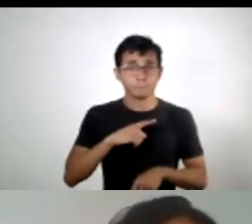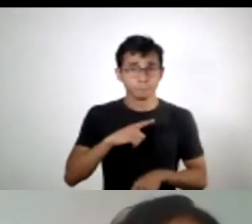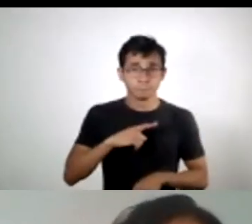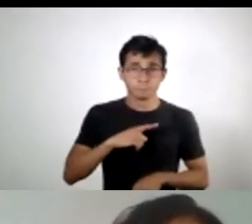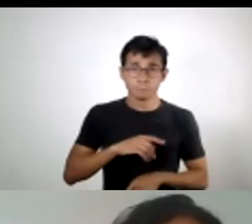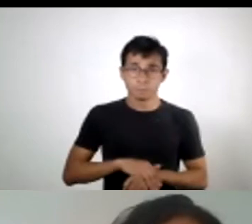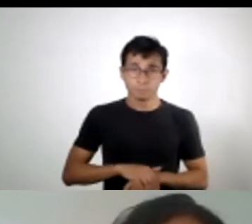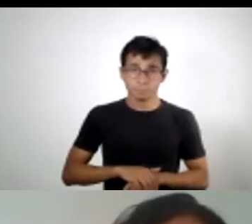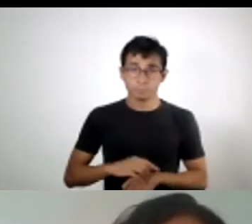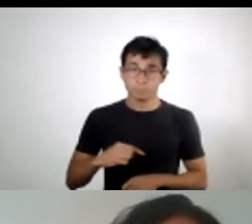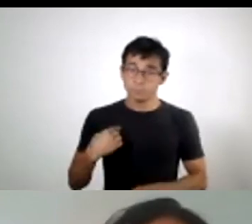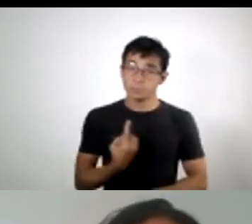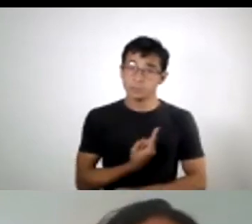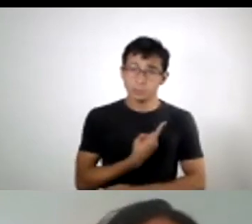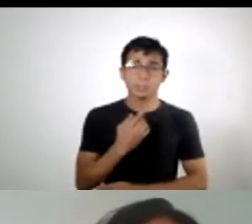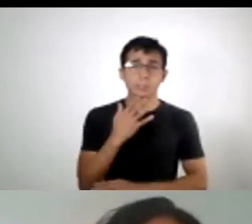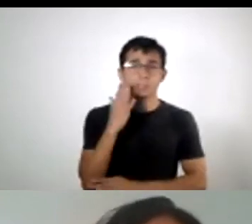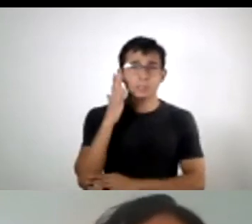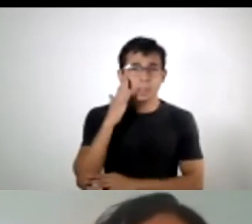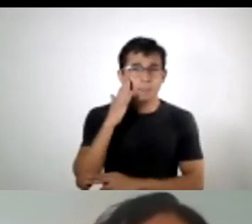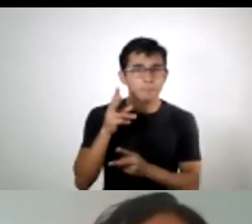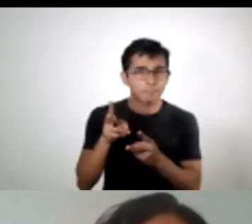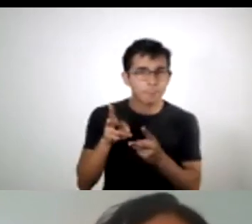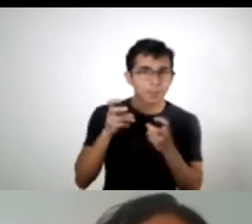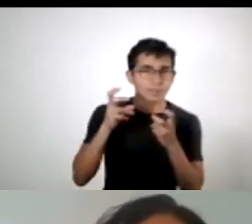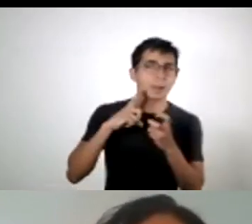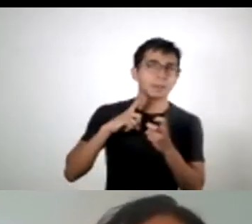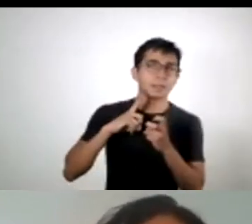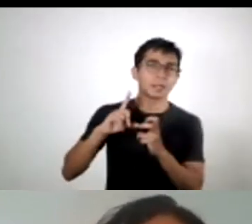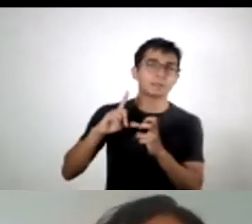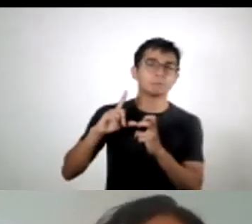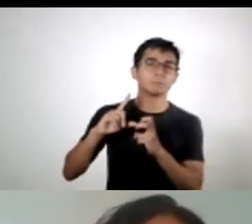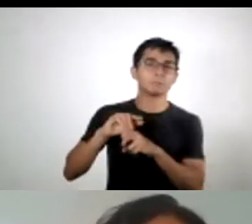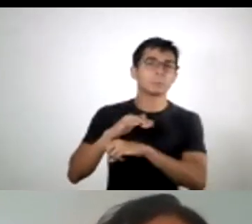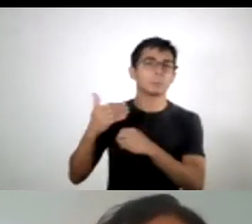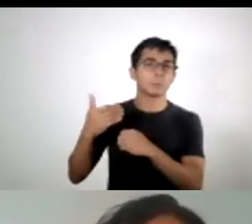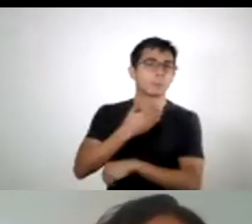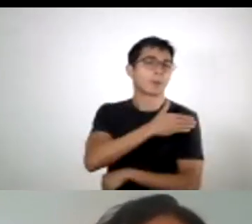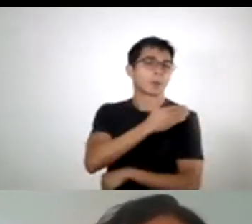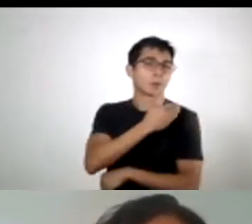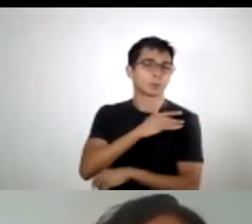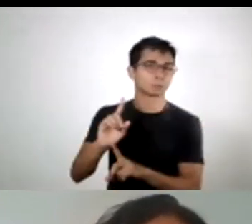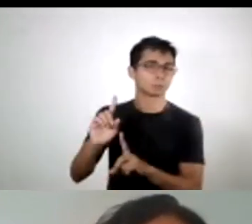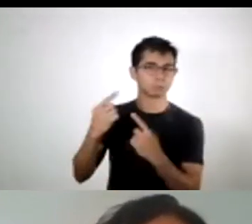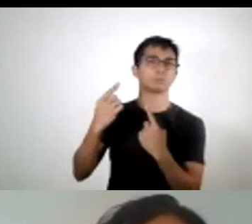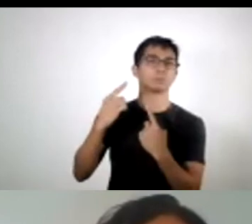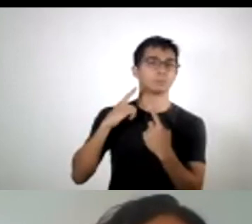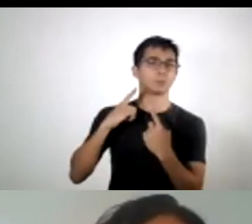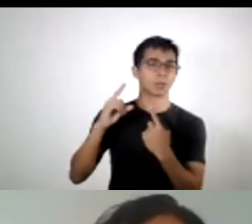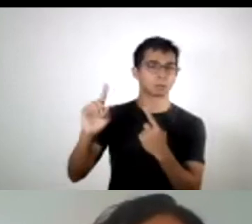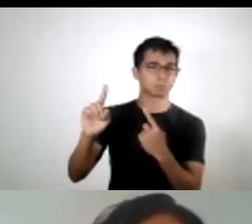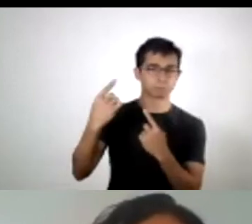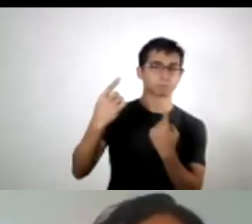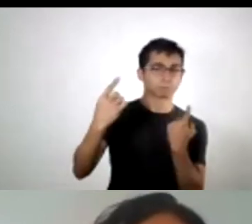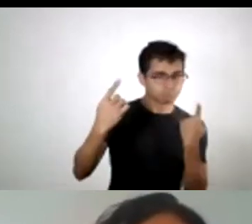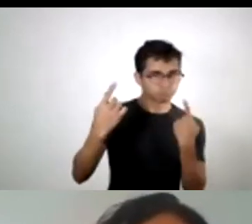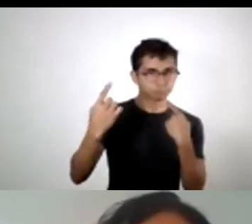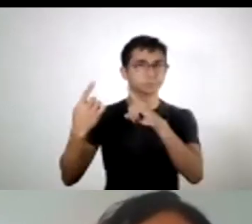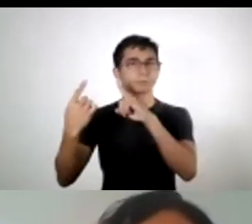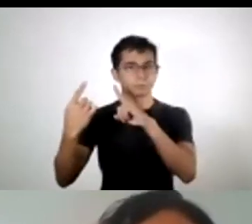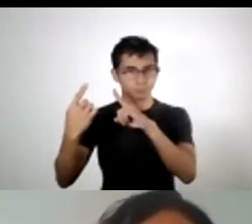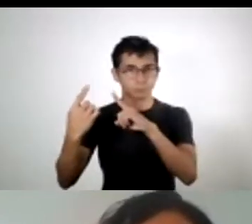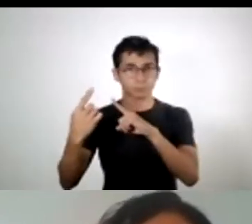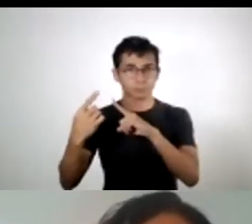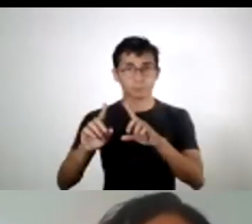expertise no sentido de olhar para isso e se opor a isso. Mas não existe falar